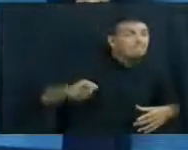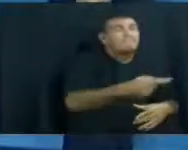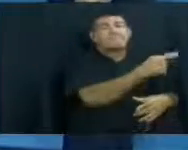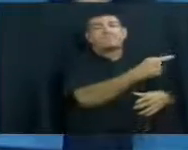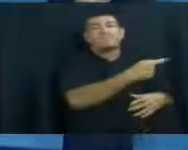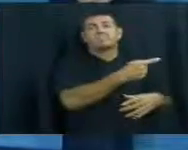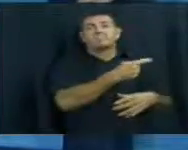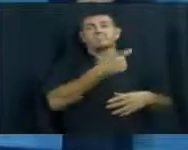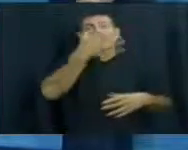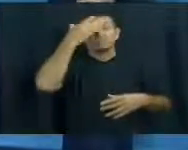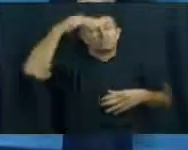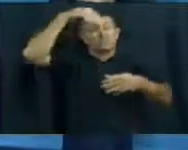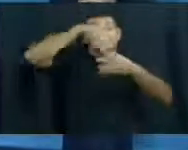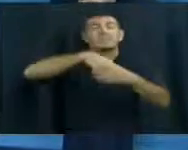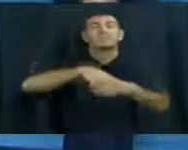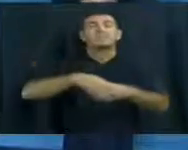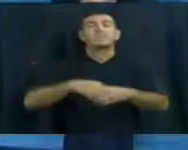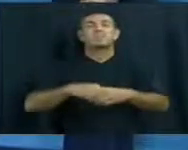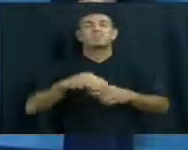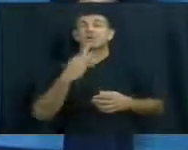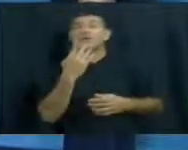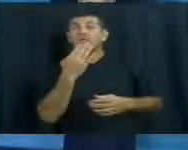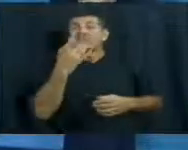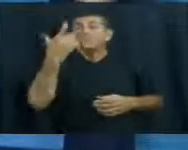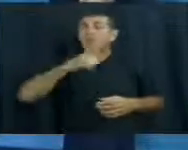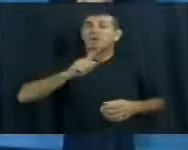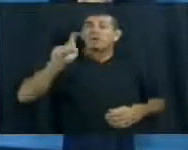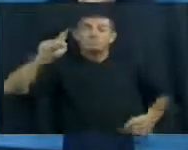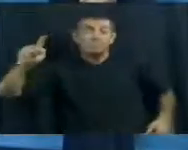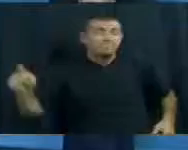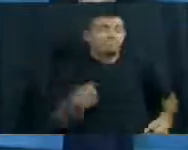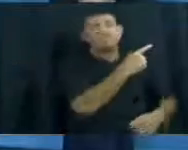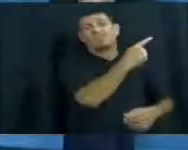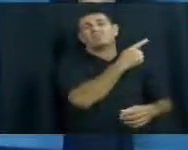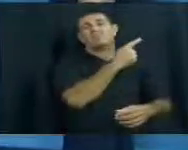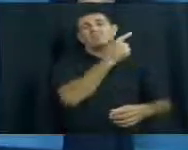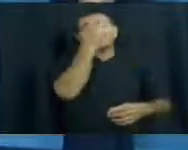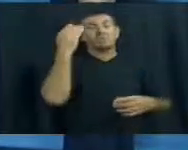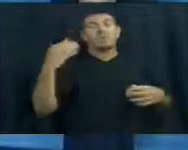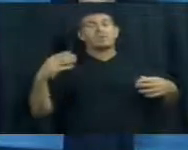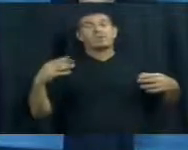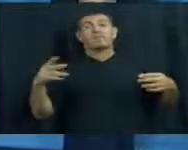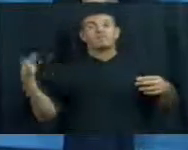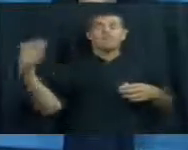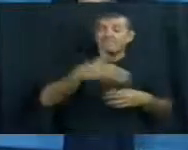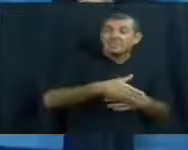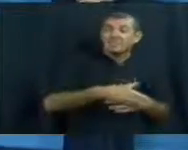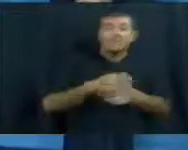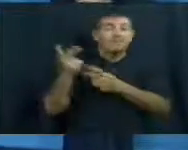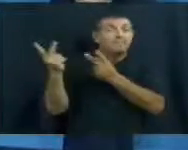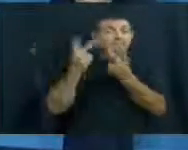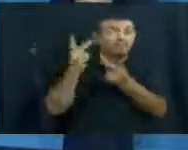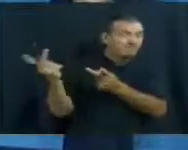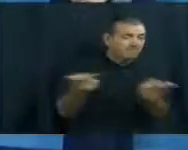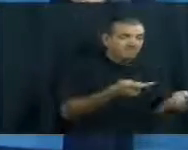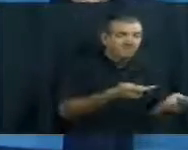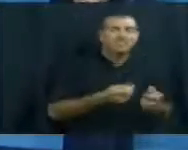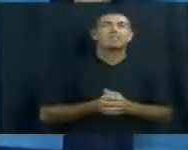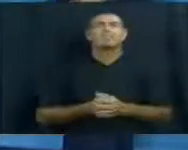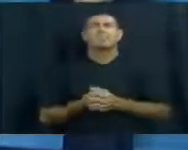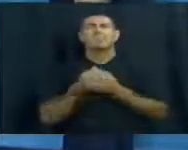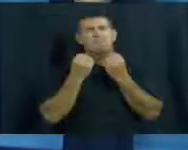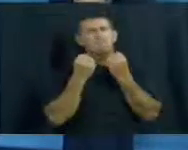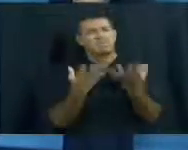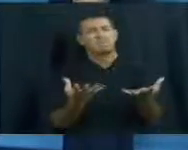expectativa no carnaval é de termos aí mais de 1 milhão de turistas, de visitantes, né, na nossa região. Então, a